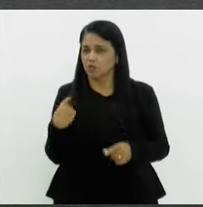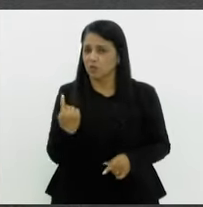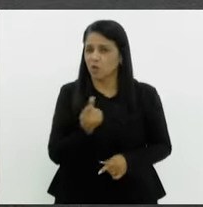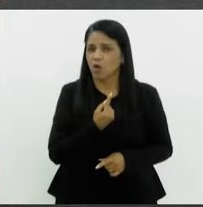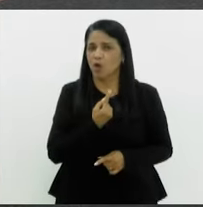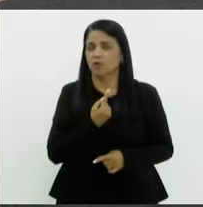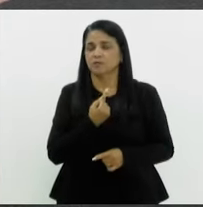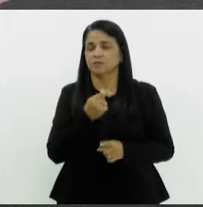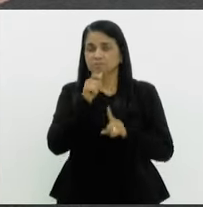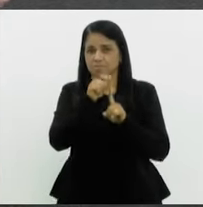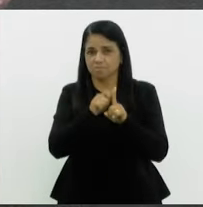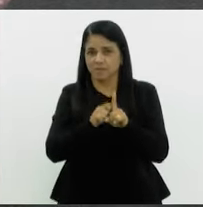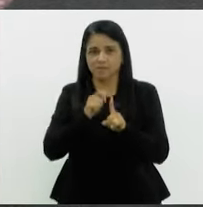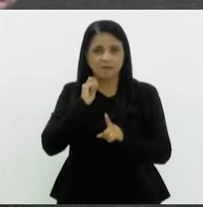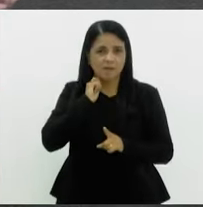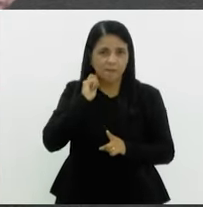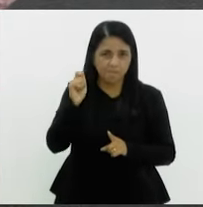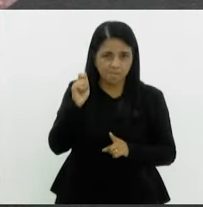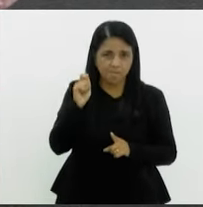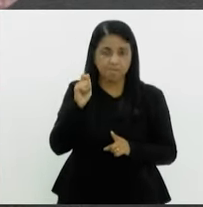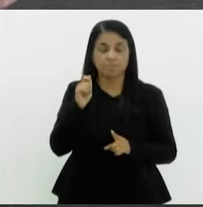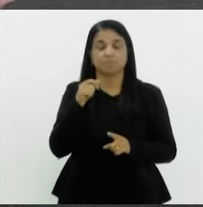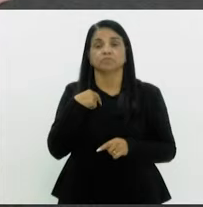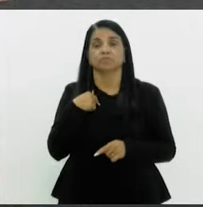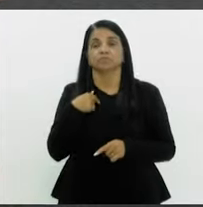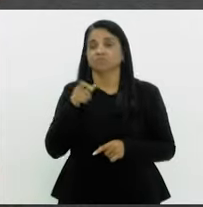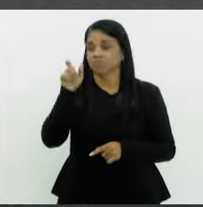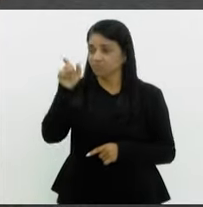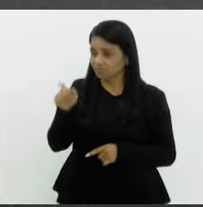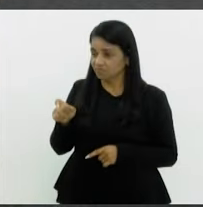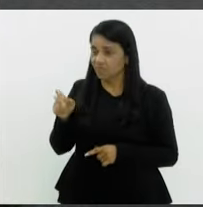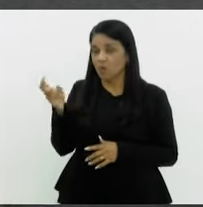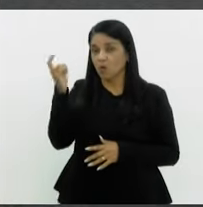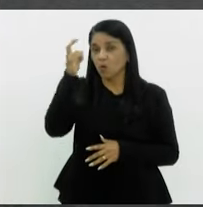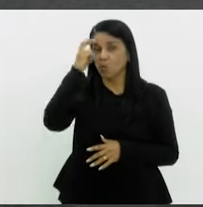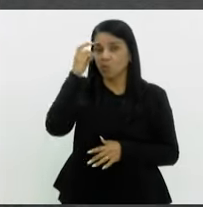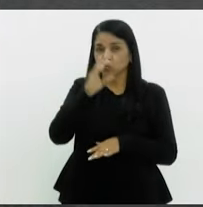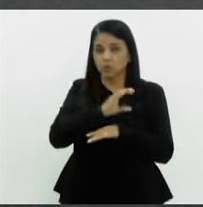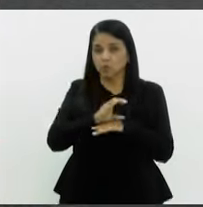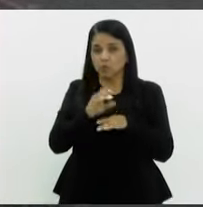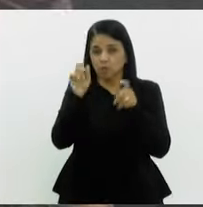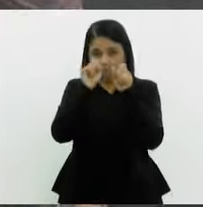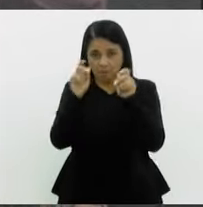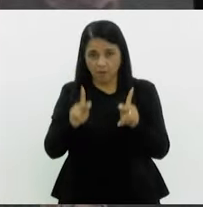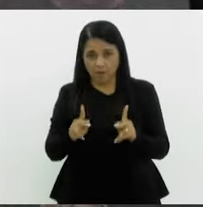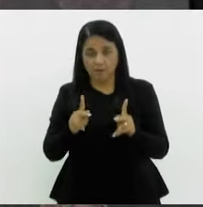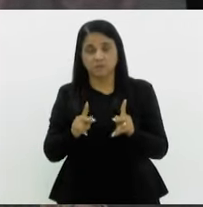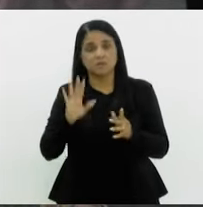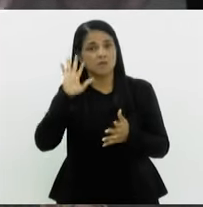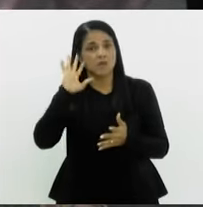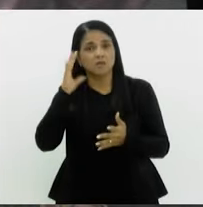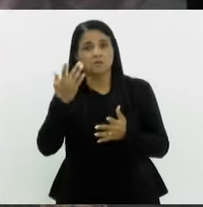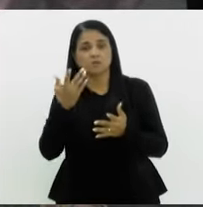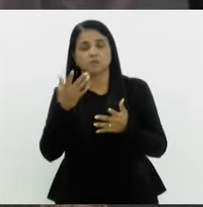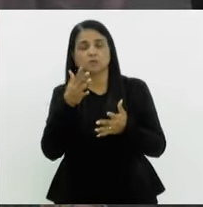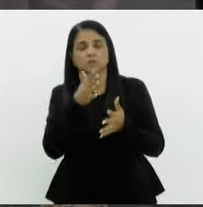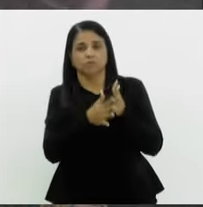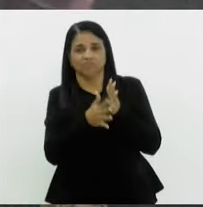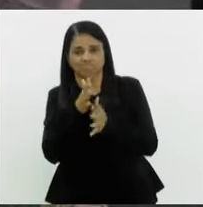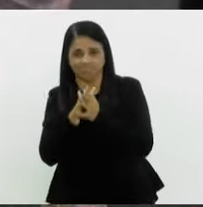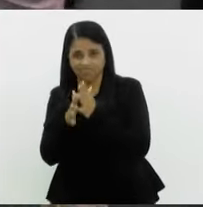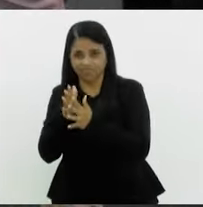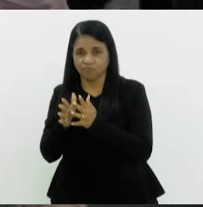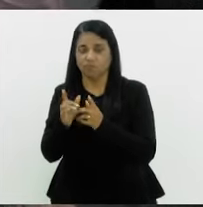estando nós no mês de abril, que Vossa Excelência fala da cultura da paz e da resolução de conflitos. Veja,